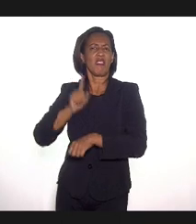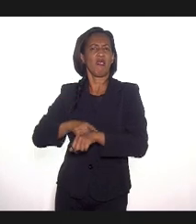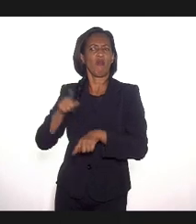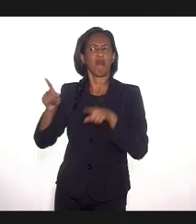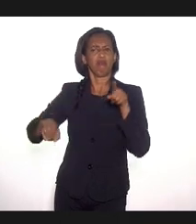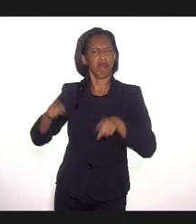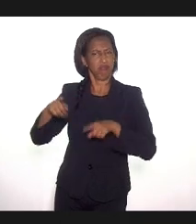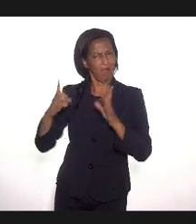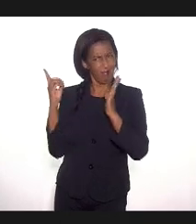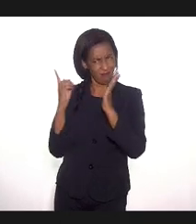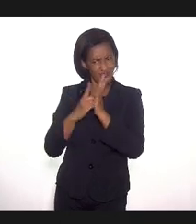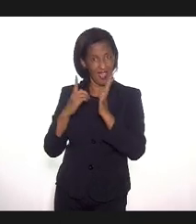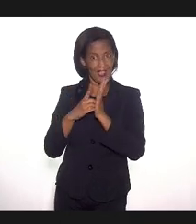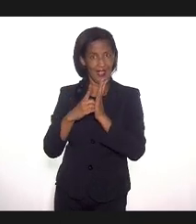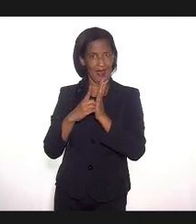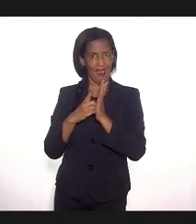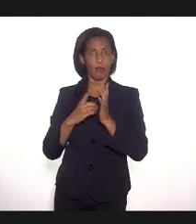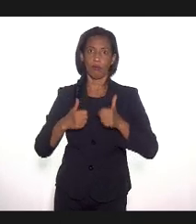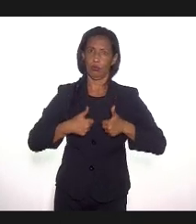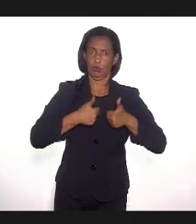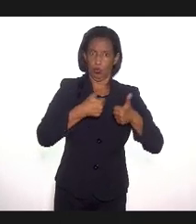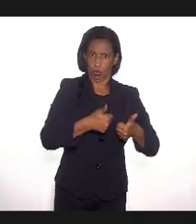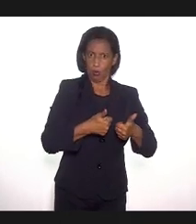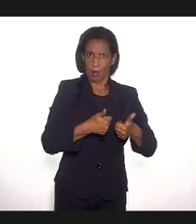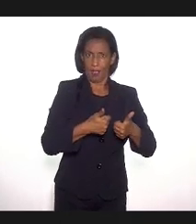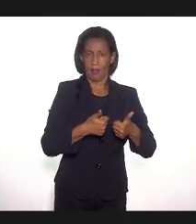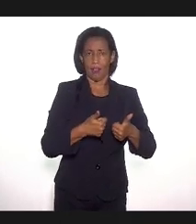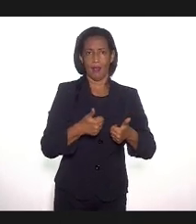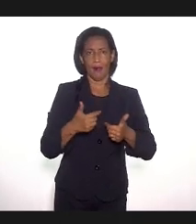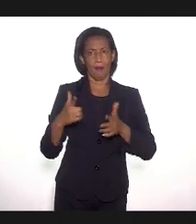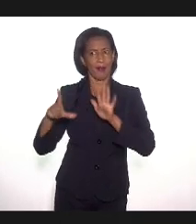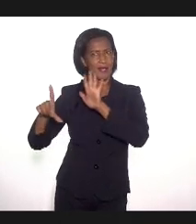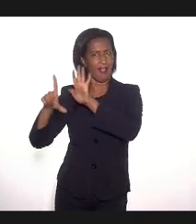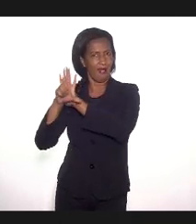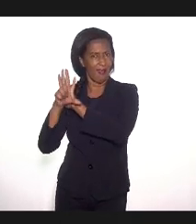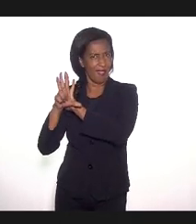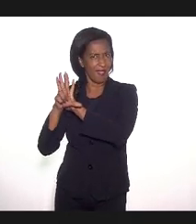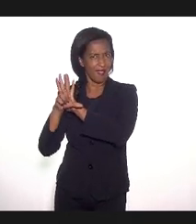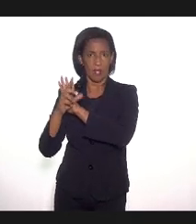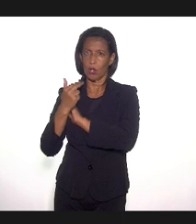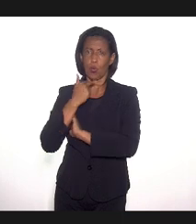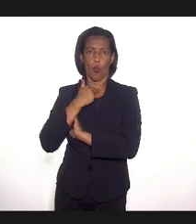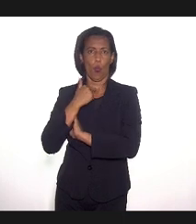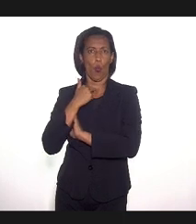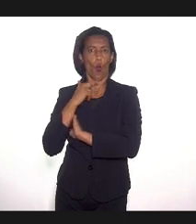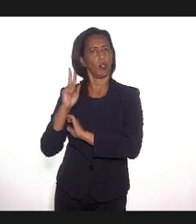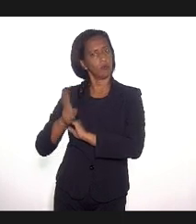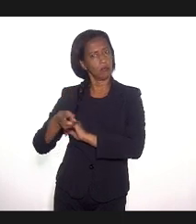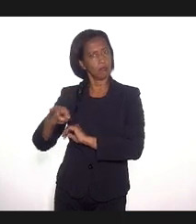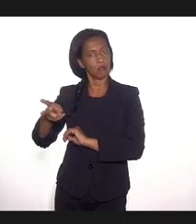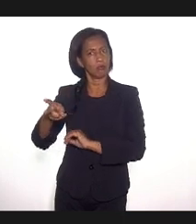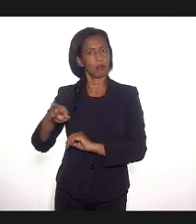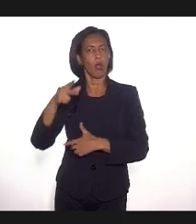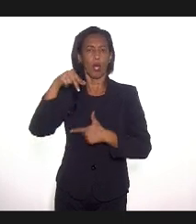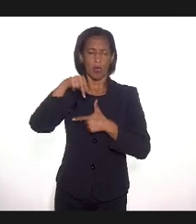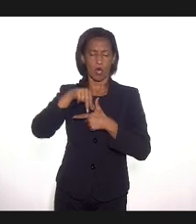O decreto perder a vigência não significa que a lei deixou de existir. Portanto, a anexação está